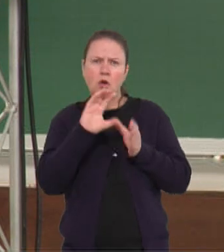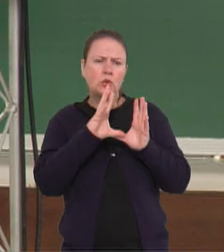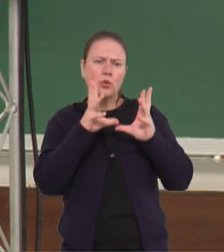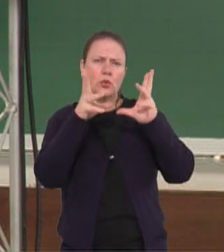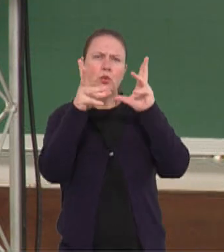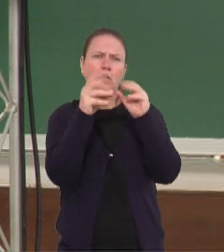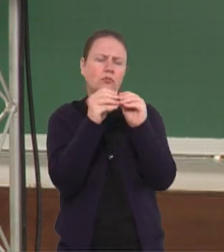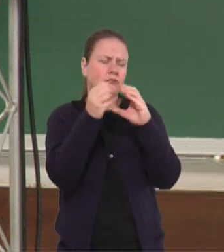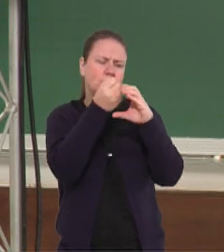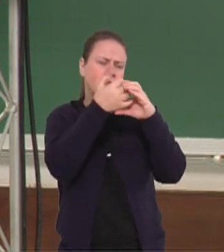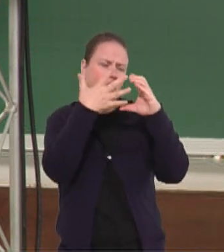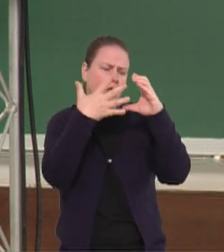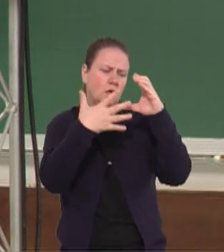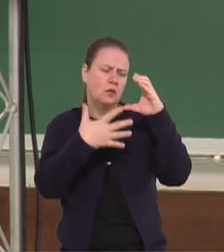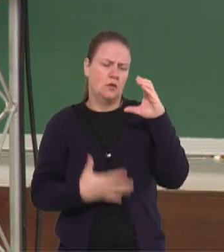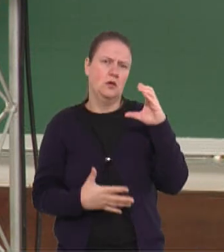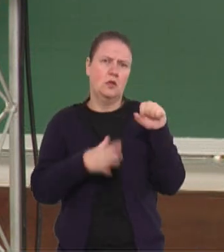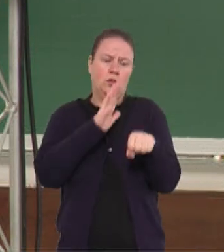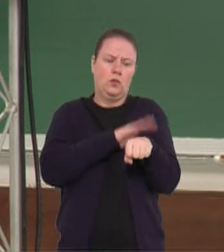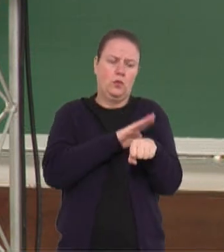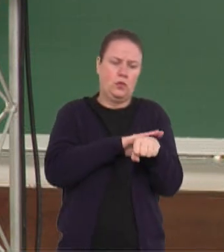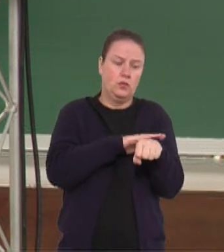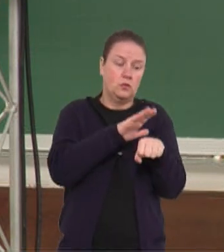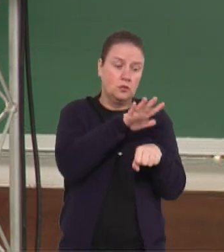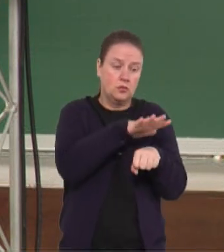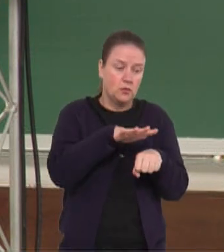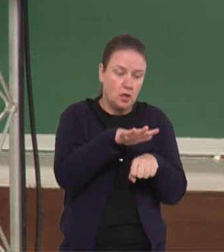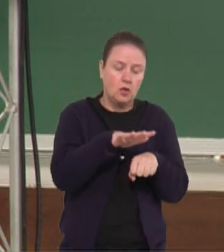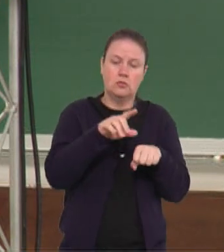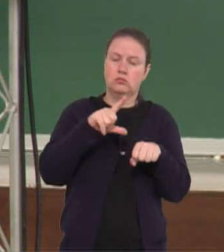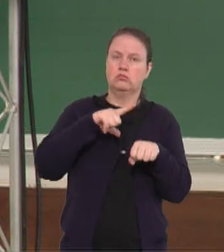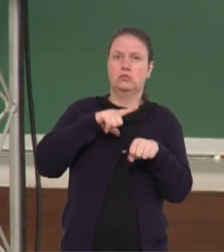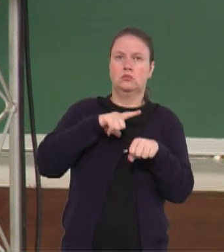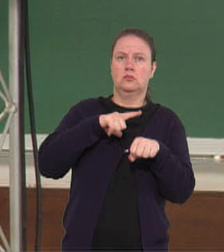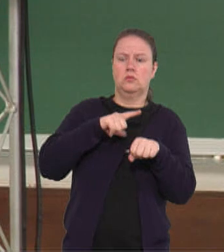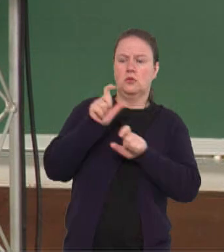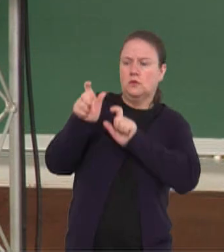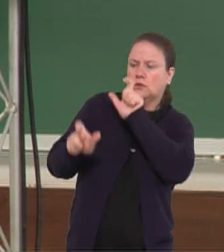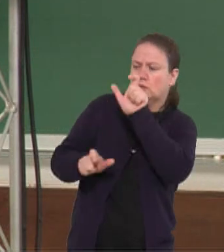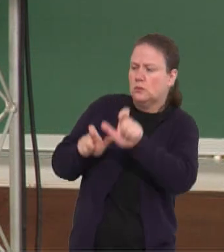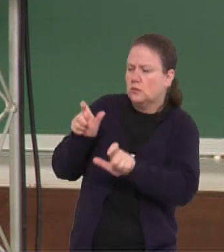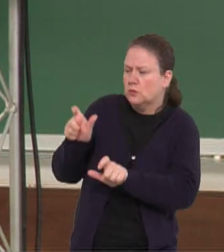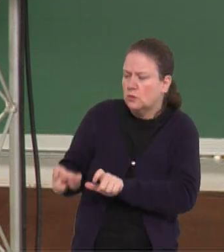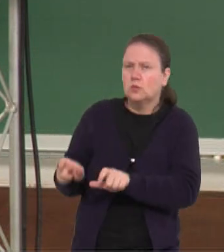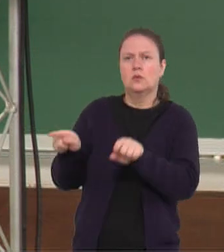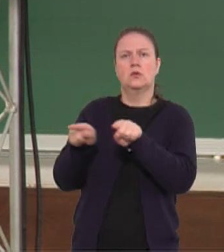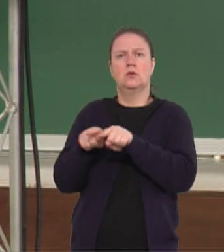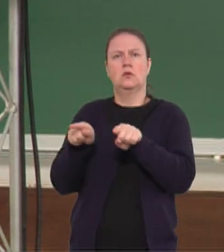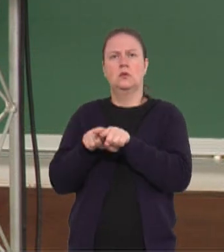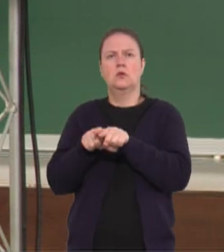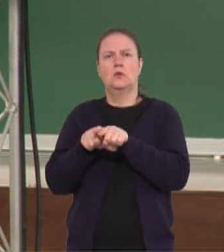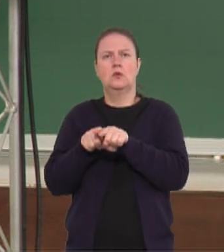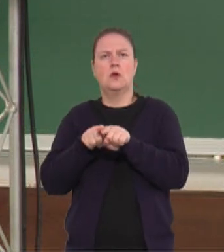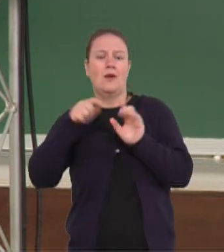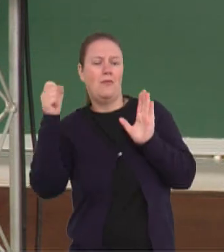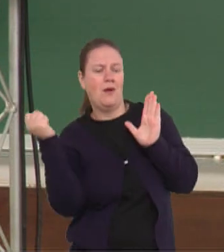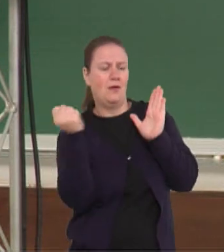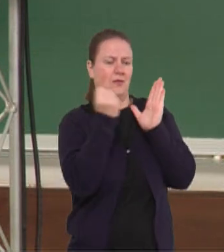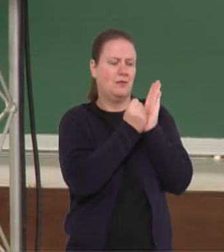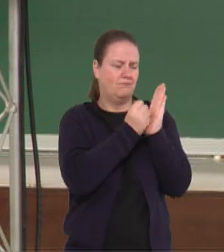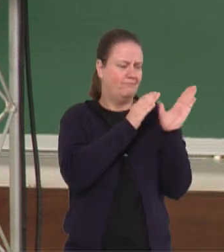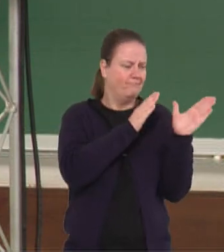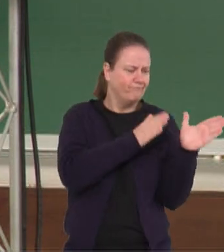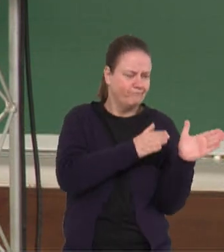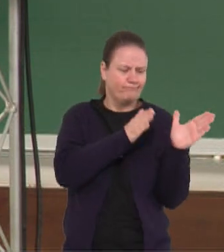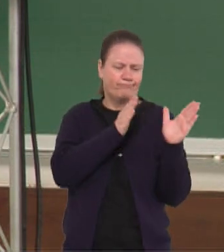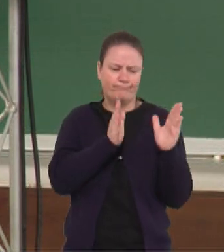reestruturação. Caracterizar o tempo, caracterizar o espaço, caracterizar as personagens, marcar bem isso, colocar